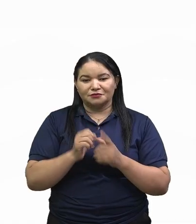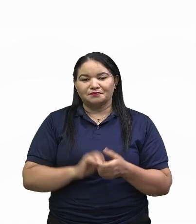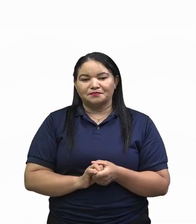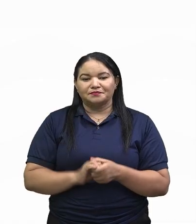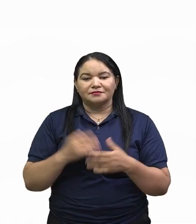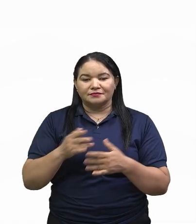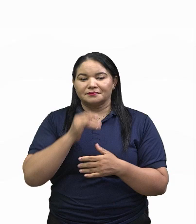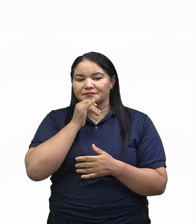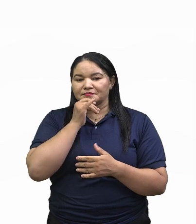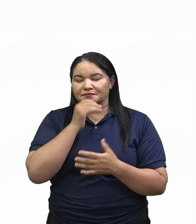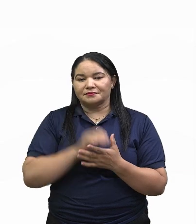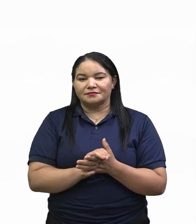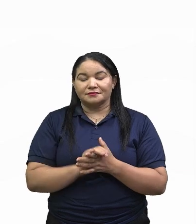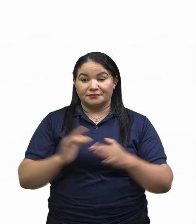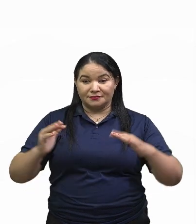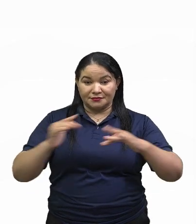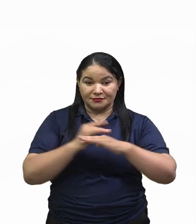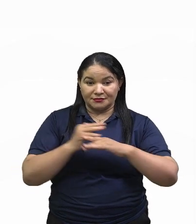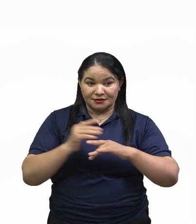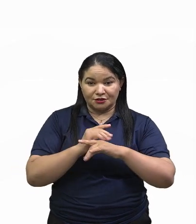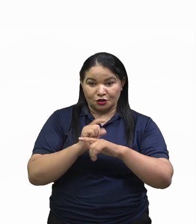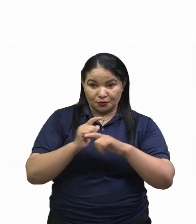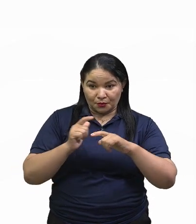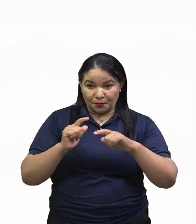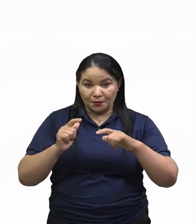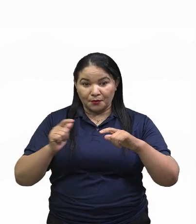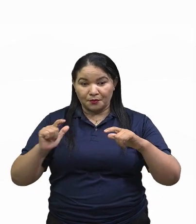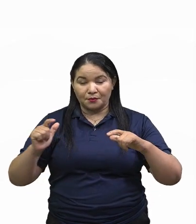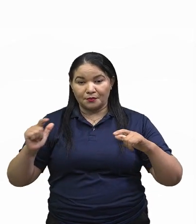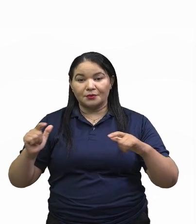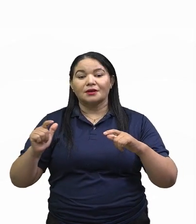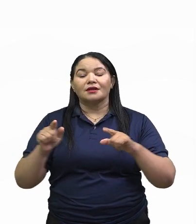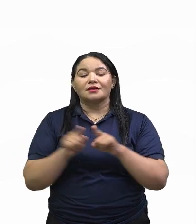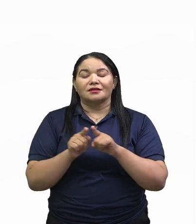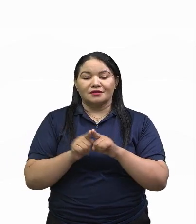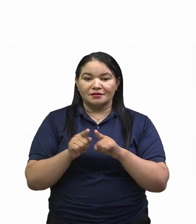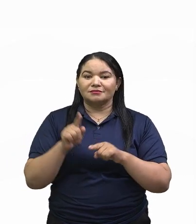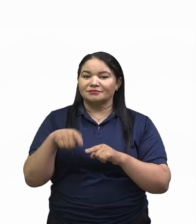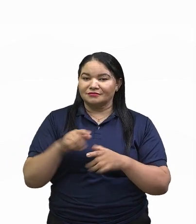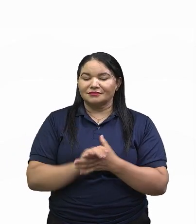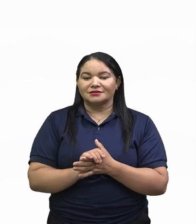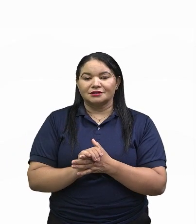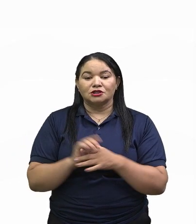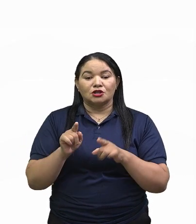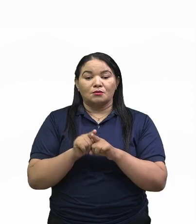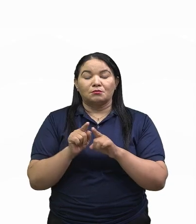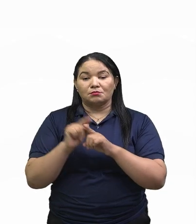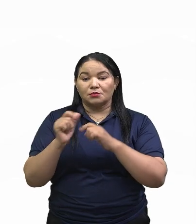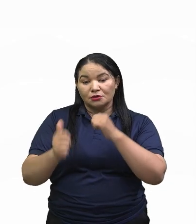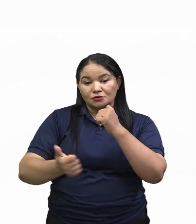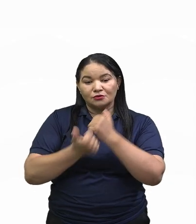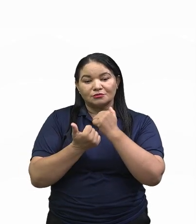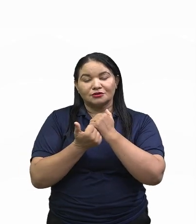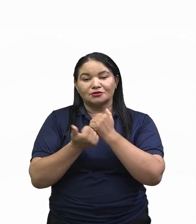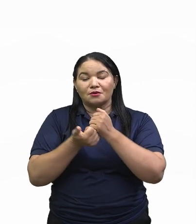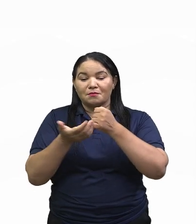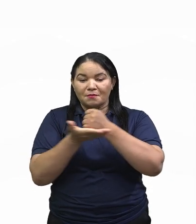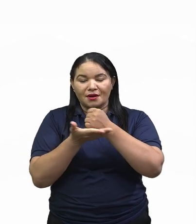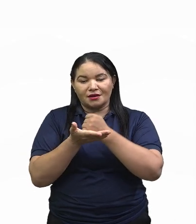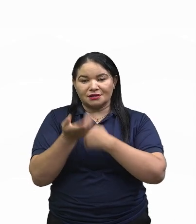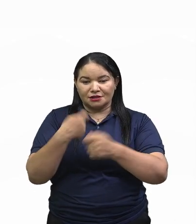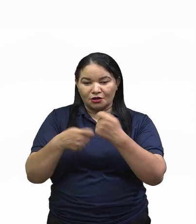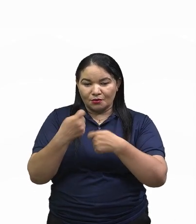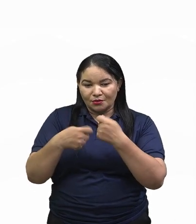exemplo, a urbanização, o crescimento demográfico, a substituição da base